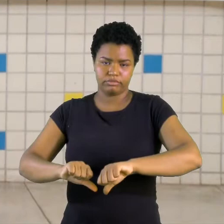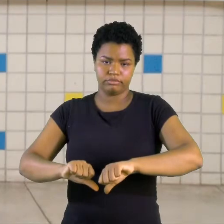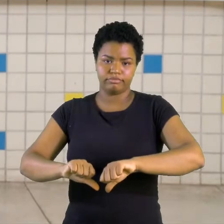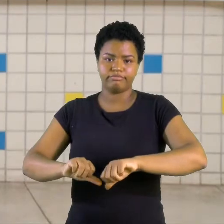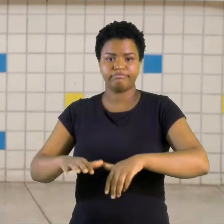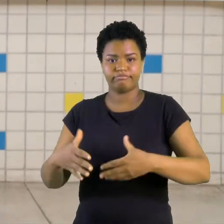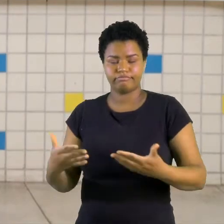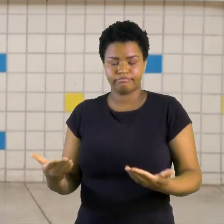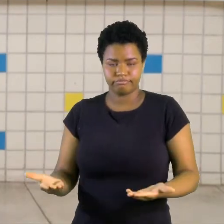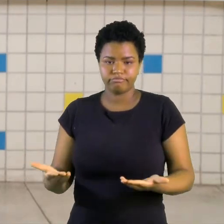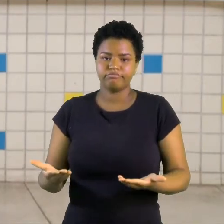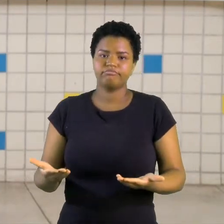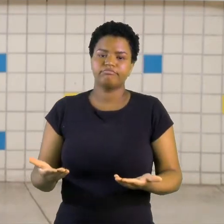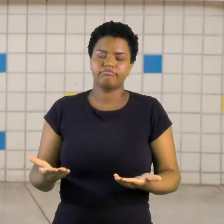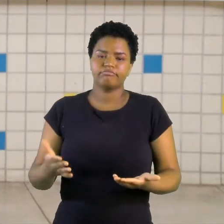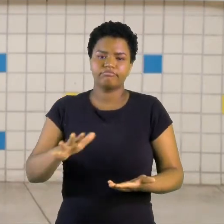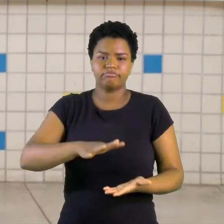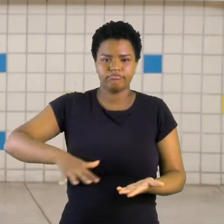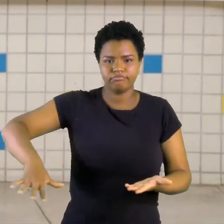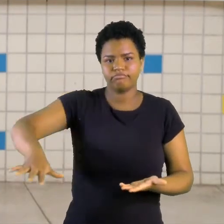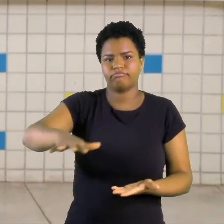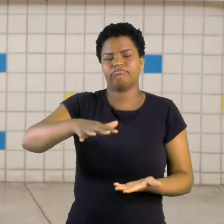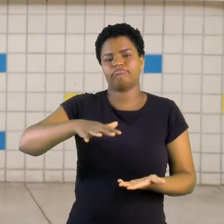foi instaurado naquela região